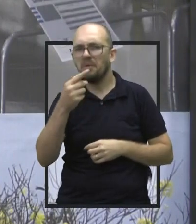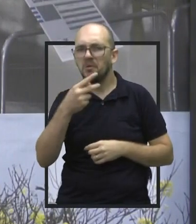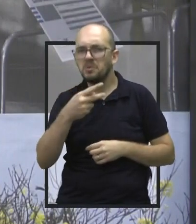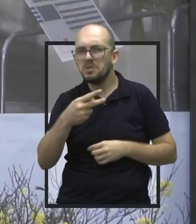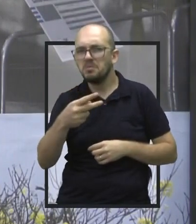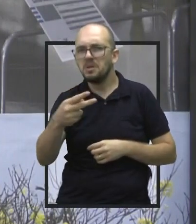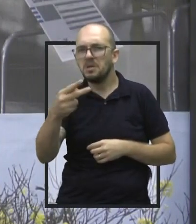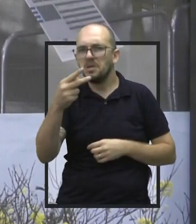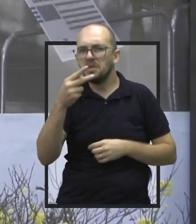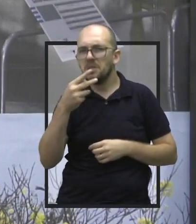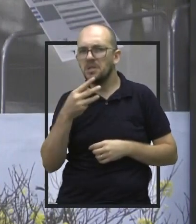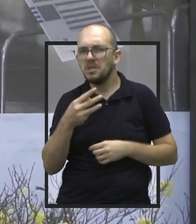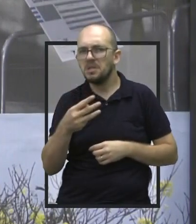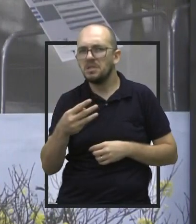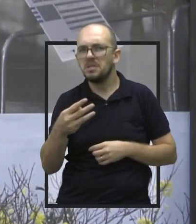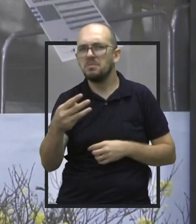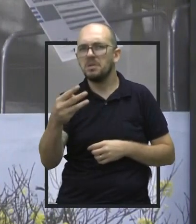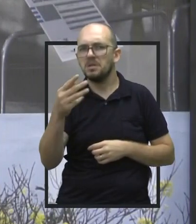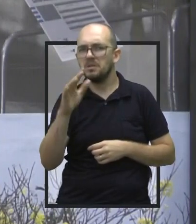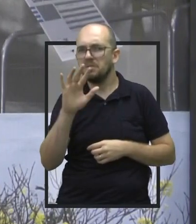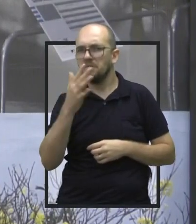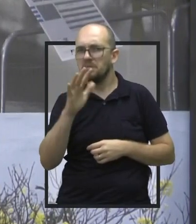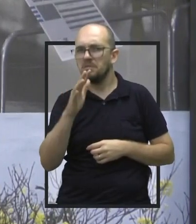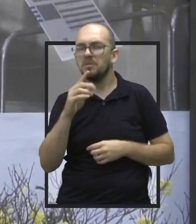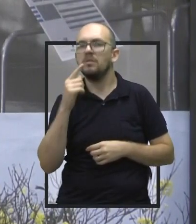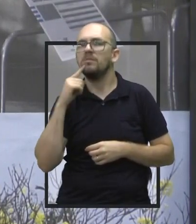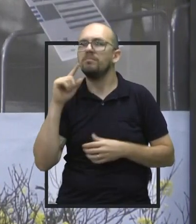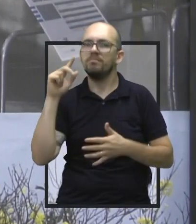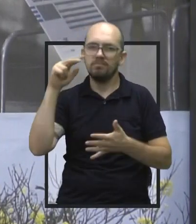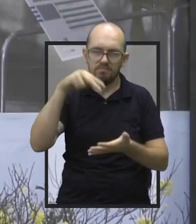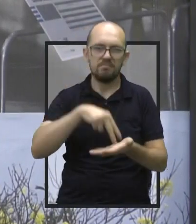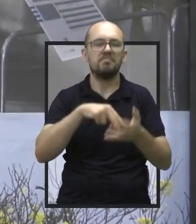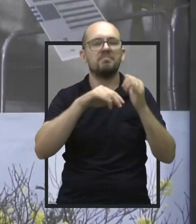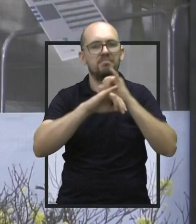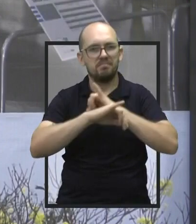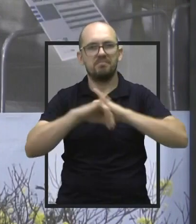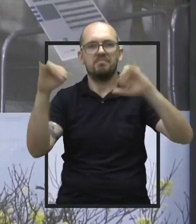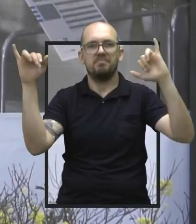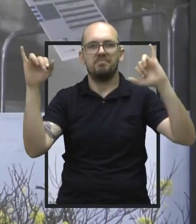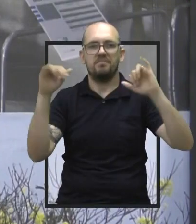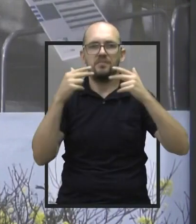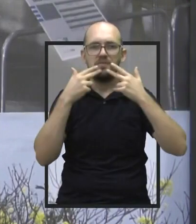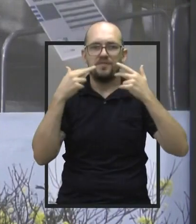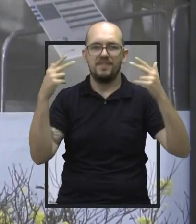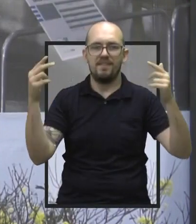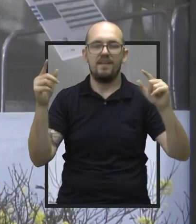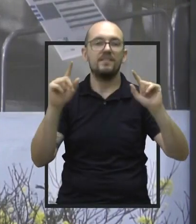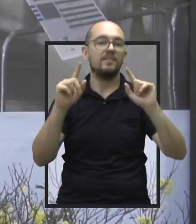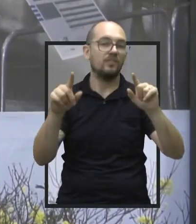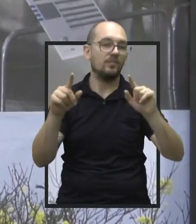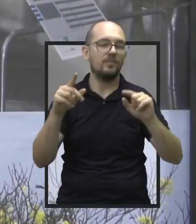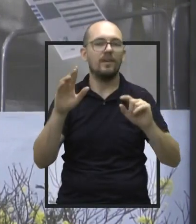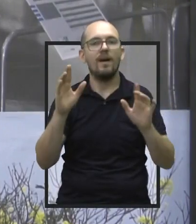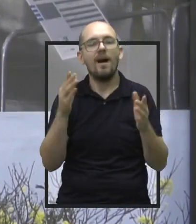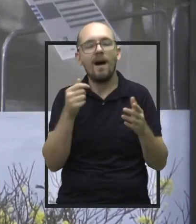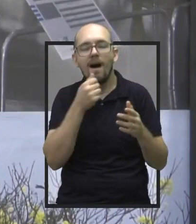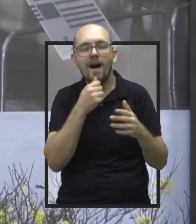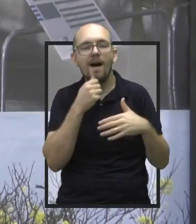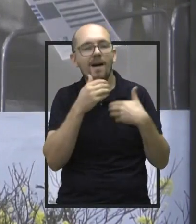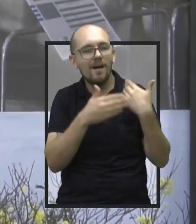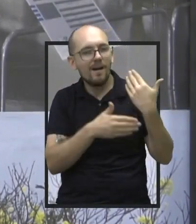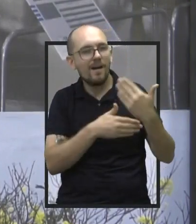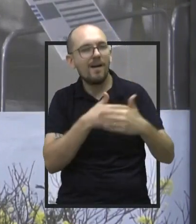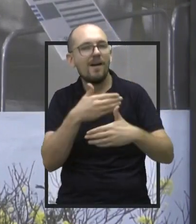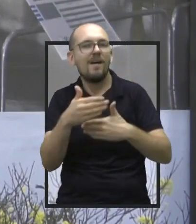3 semanas a gente vai vir com essas novidades, né? Ainda está em